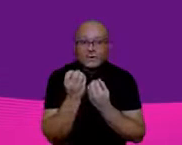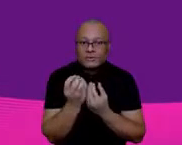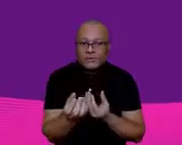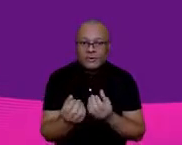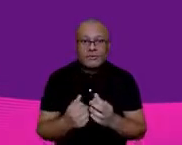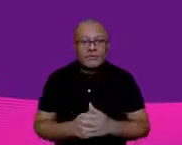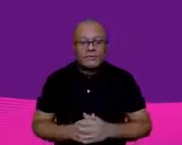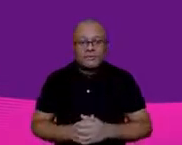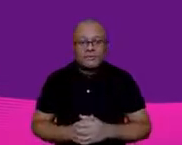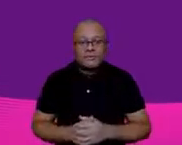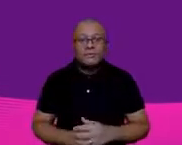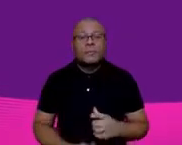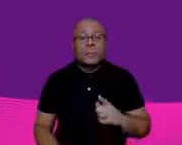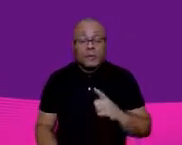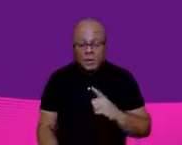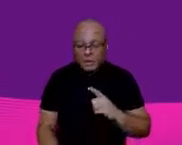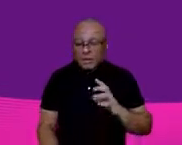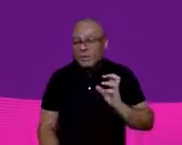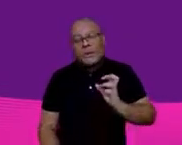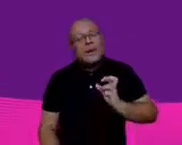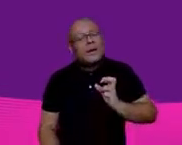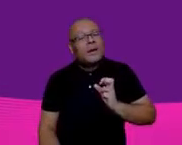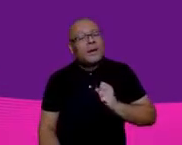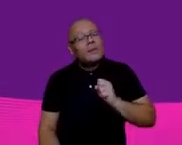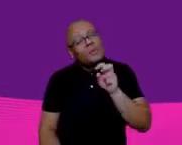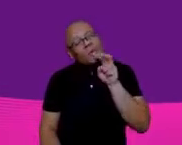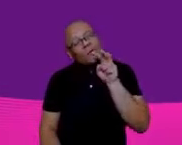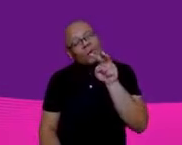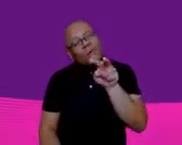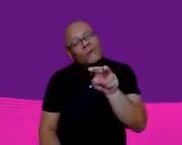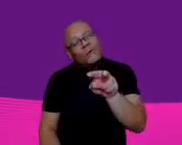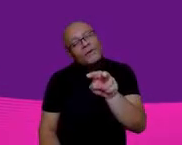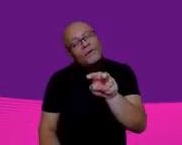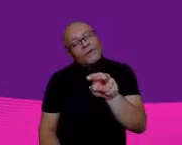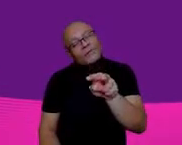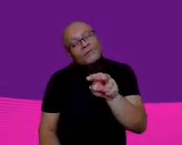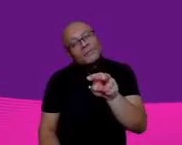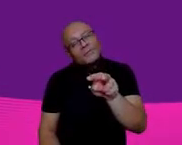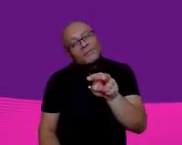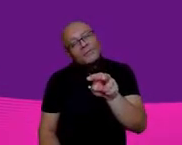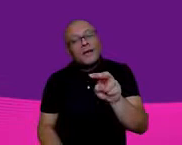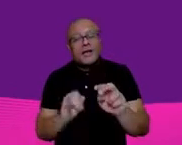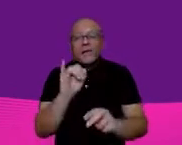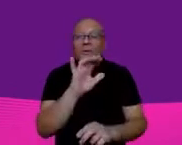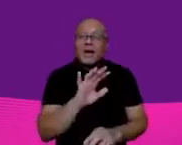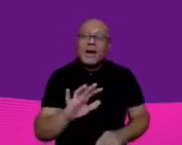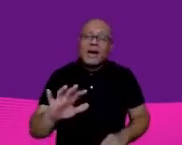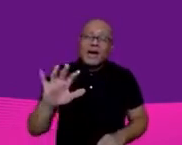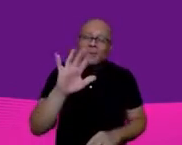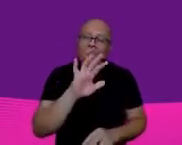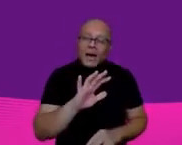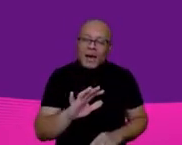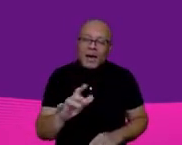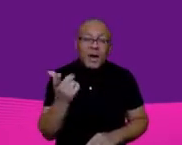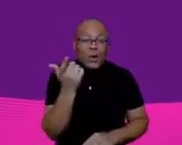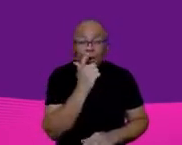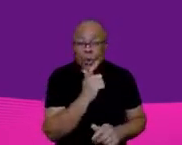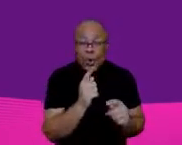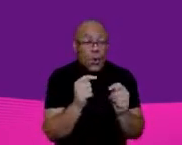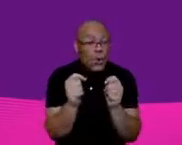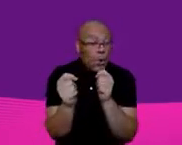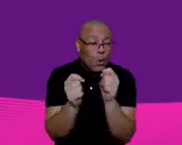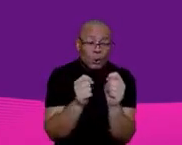Eu adoro olhar isso com essa imagem, consigo controlar